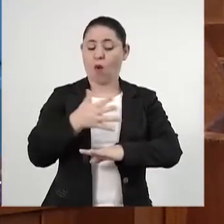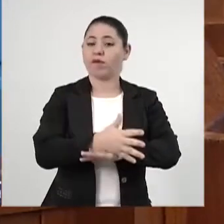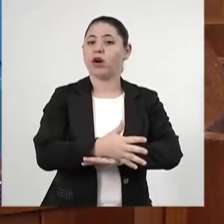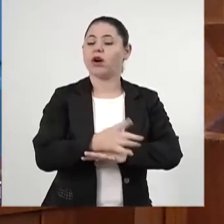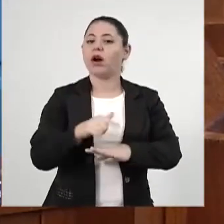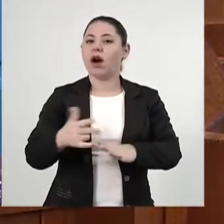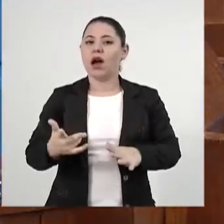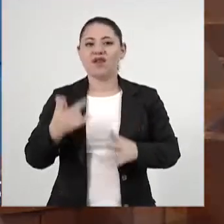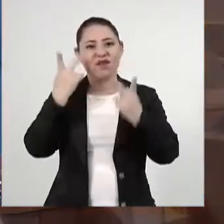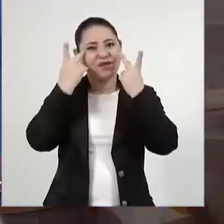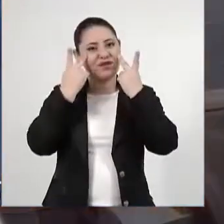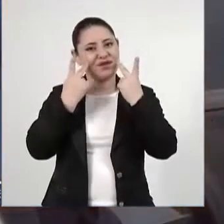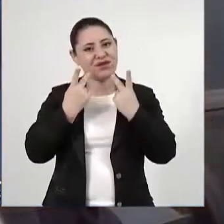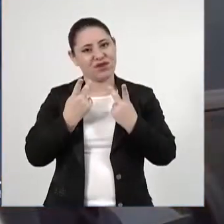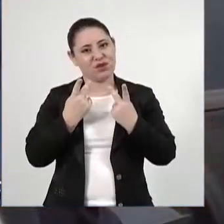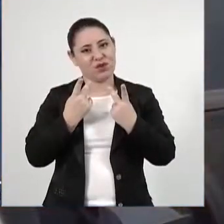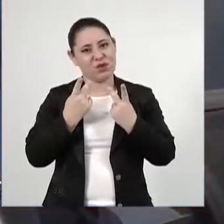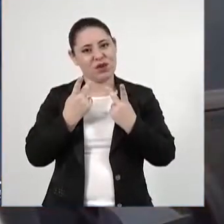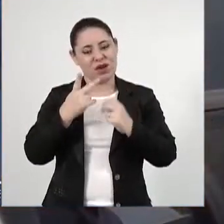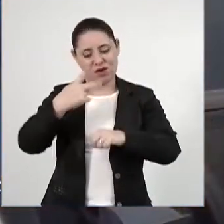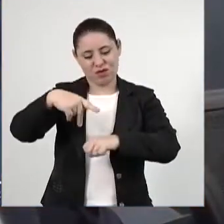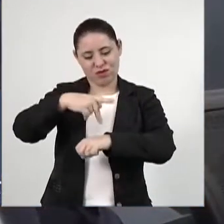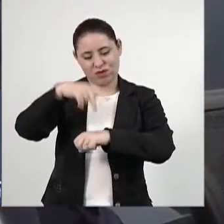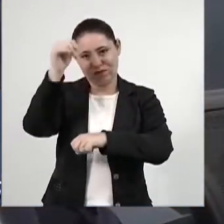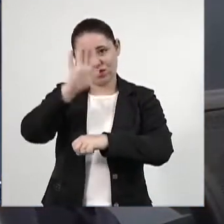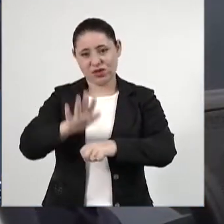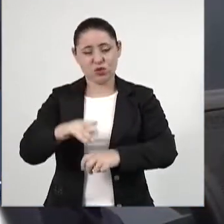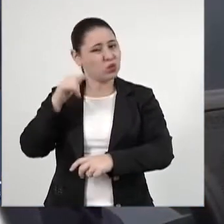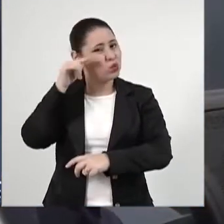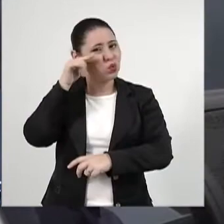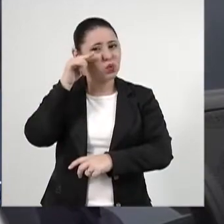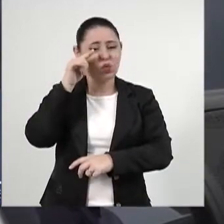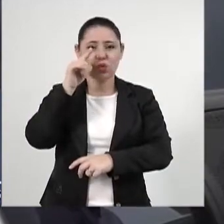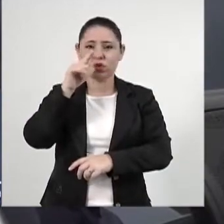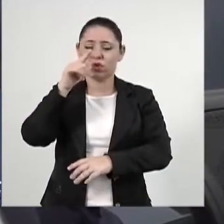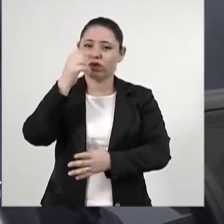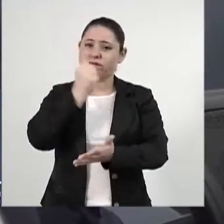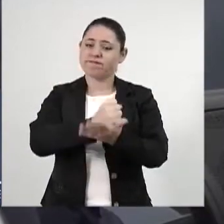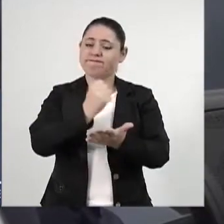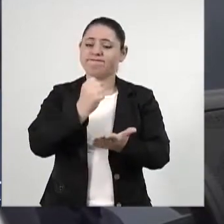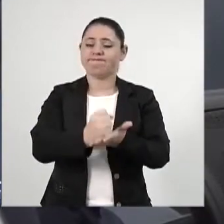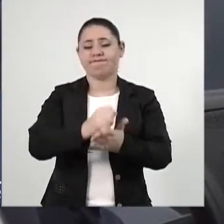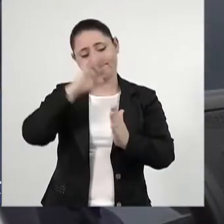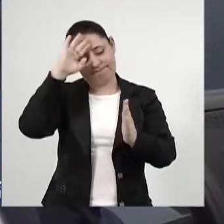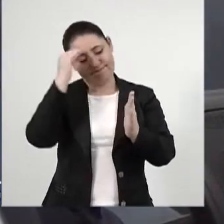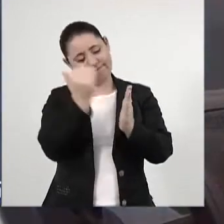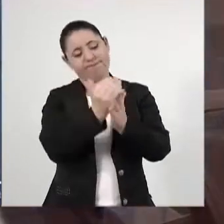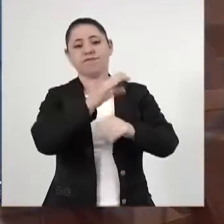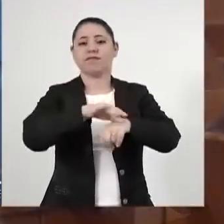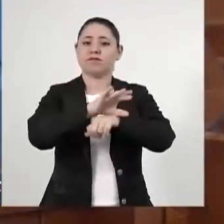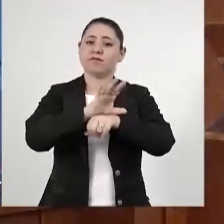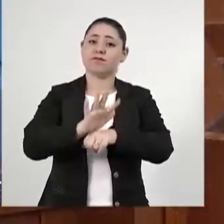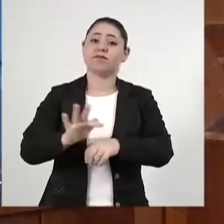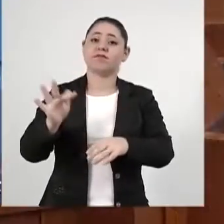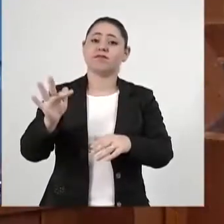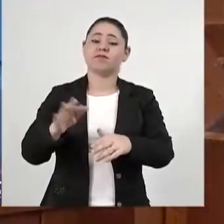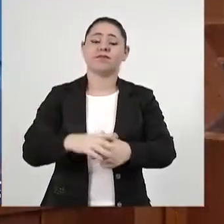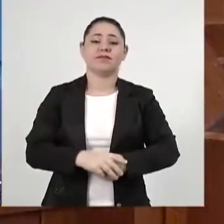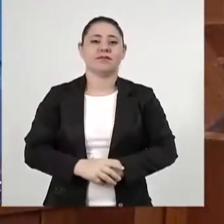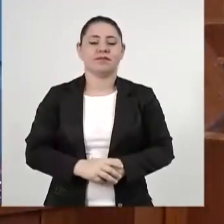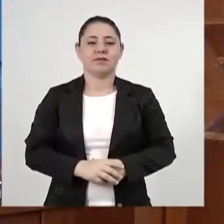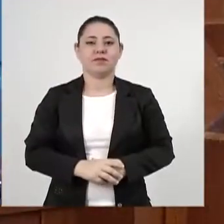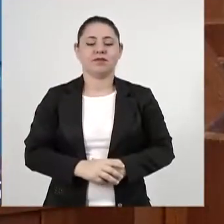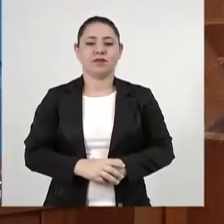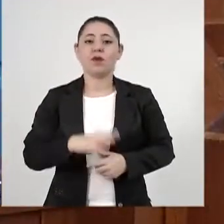é vergonhoso uma nação não conseguir cumprir a Constituição. E